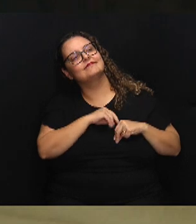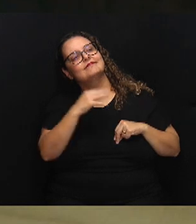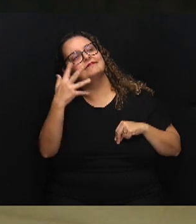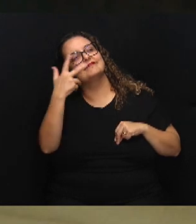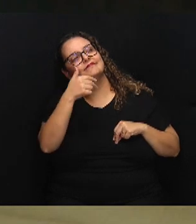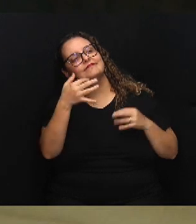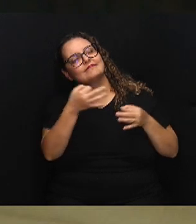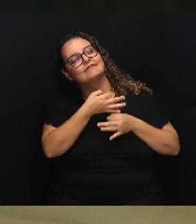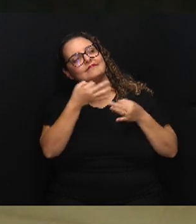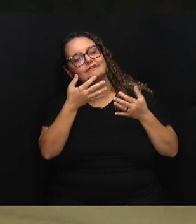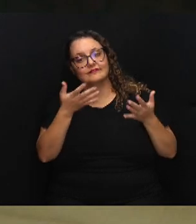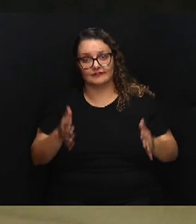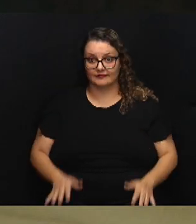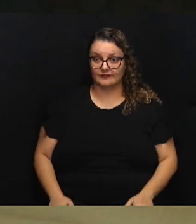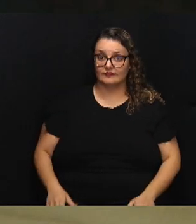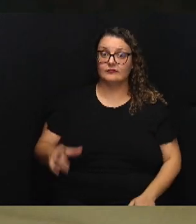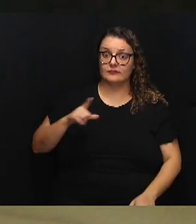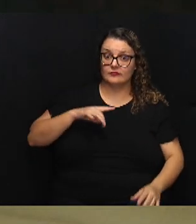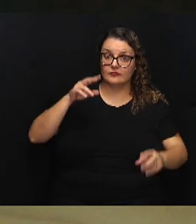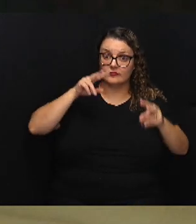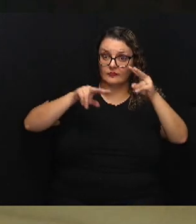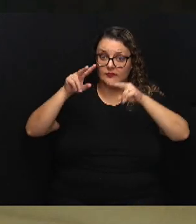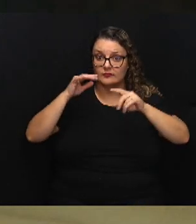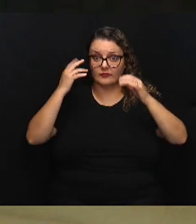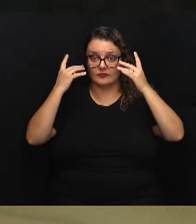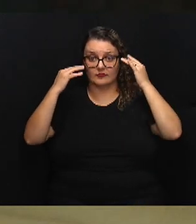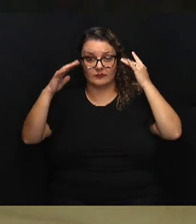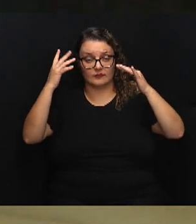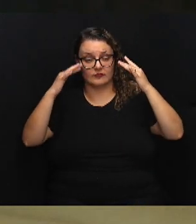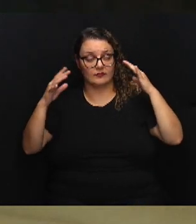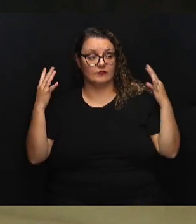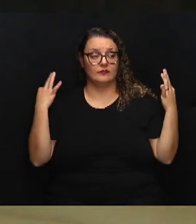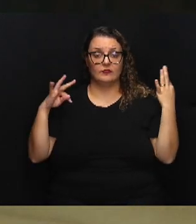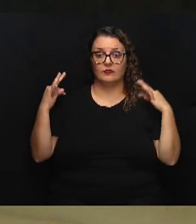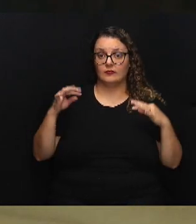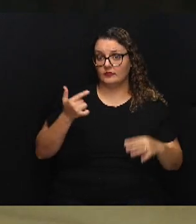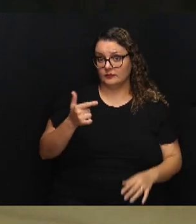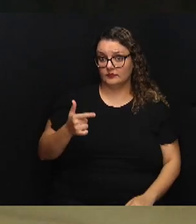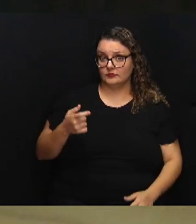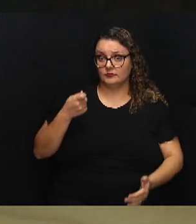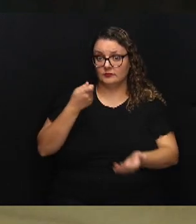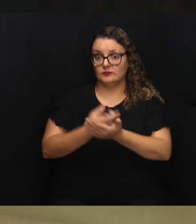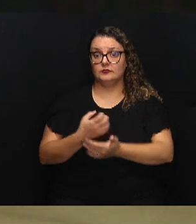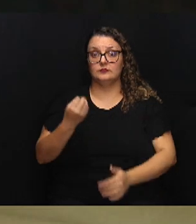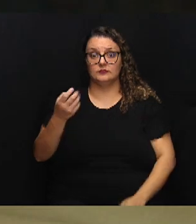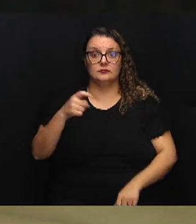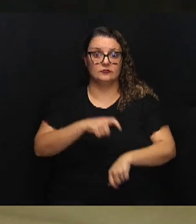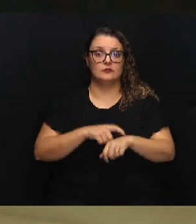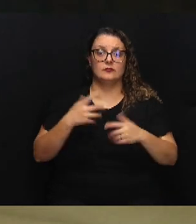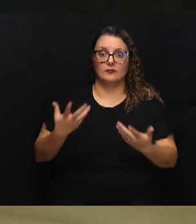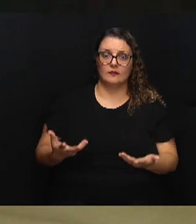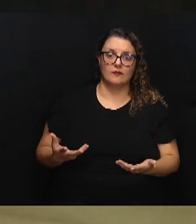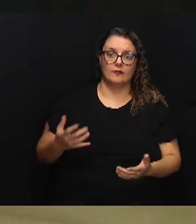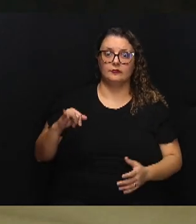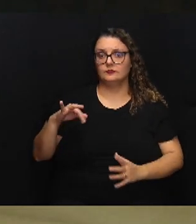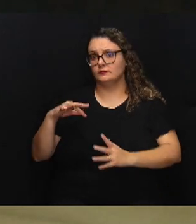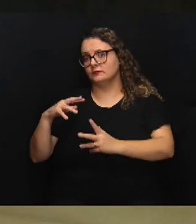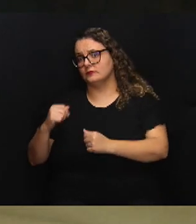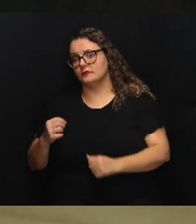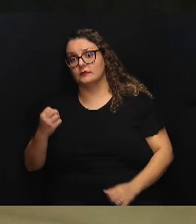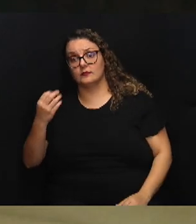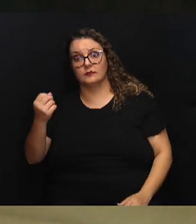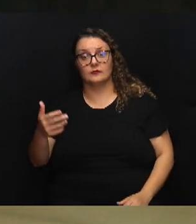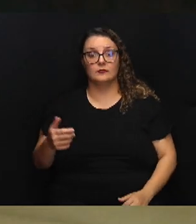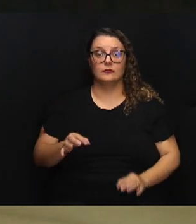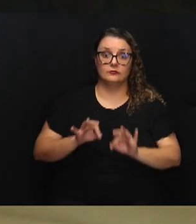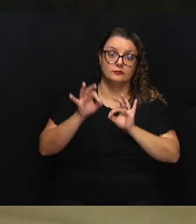que maravilhoso. Então, tenha um olhar de turista. E se você, de repente, não tem condições de fazer uma viagem nesse momento, uma viagem internacional, uma viagem